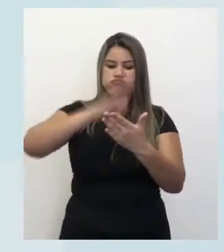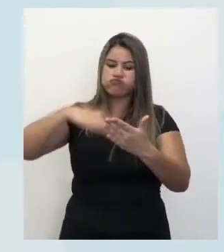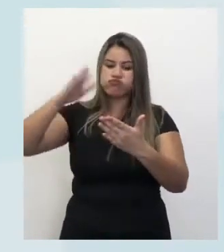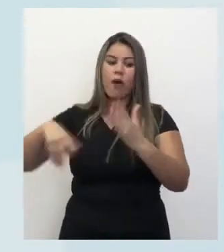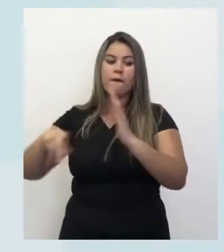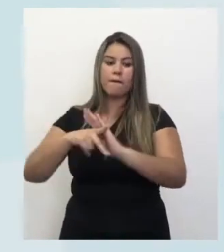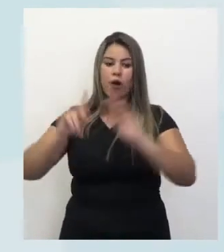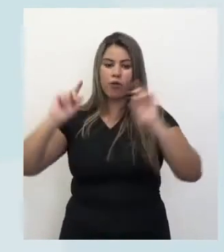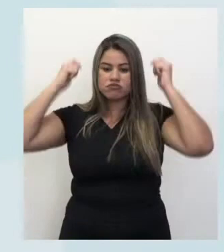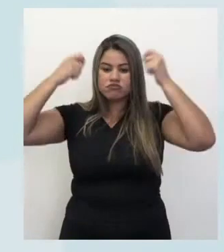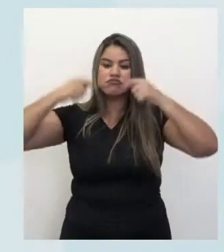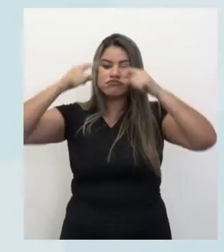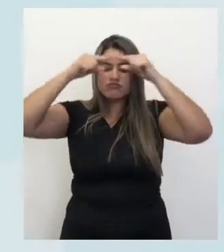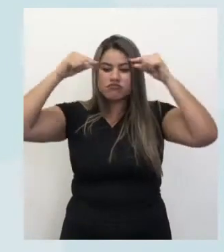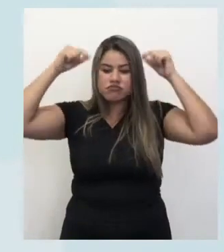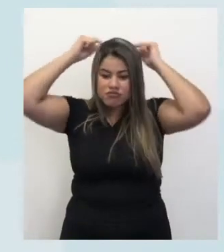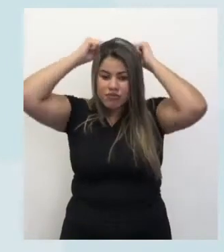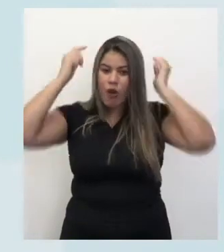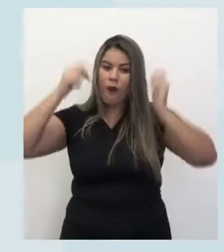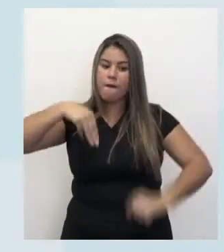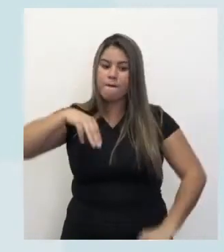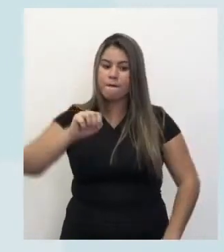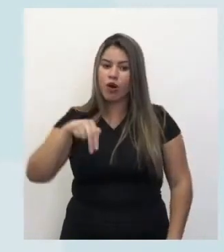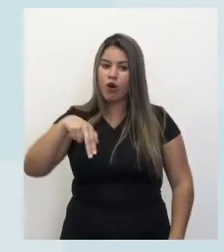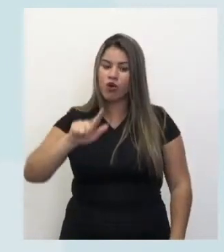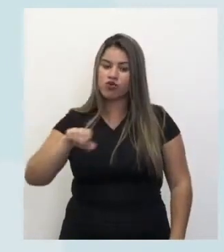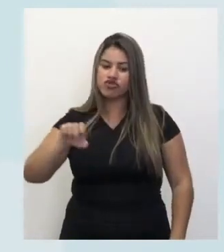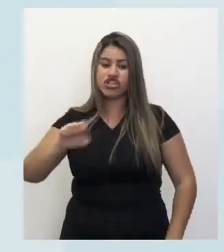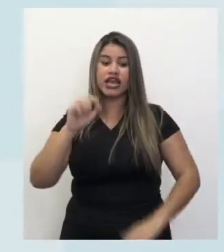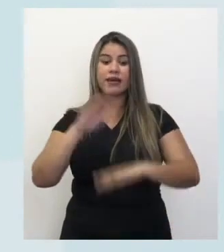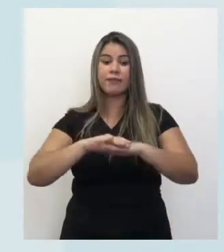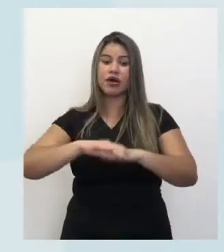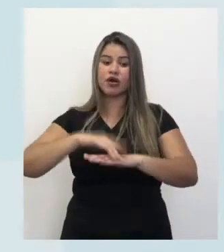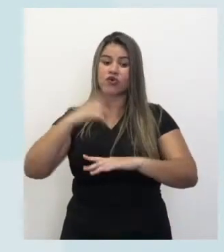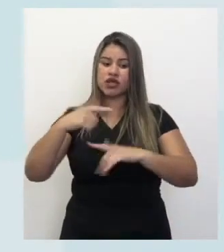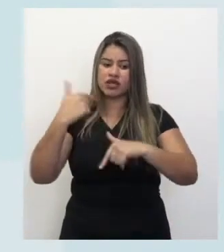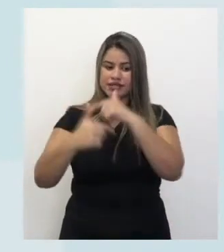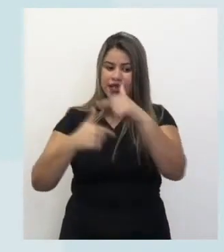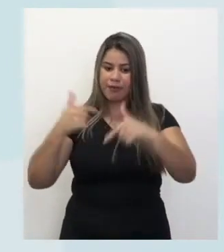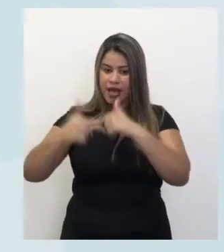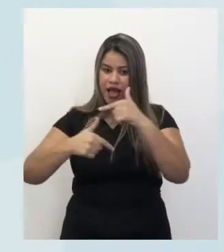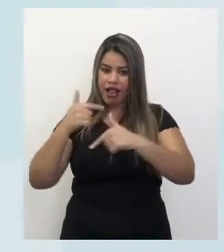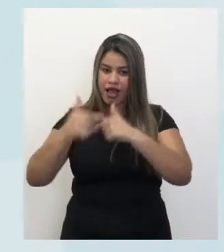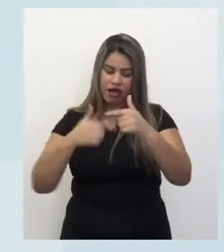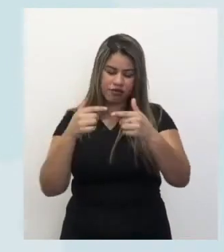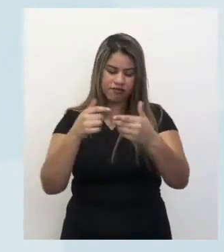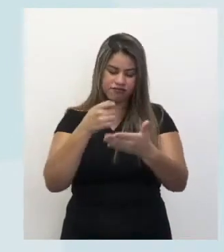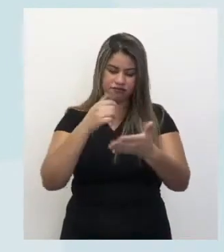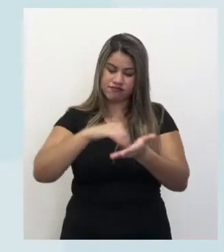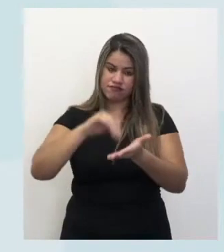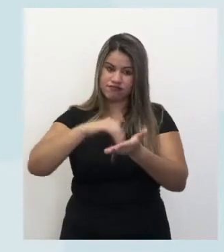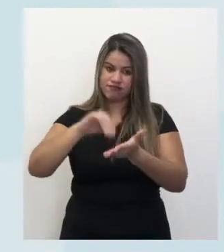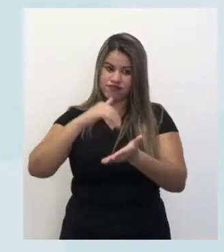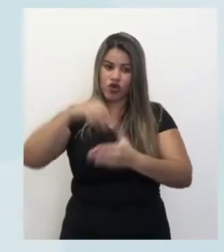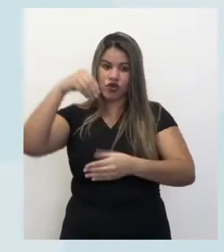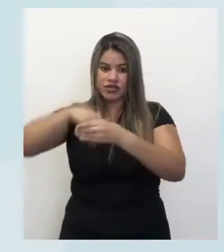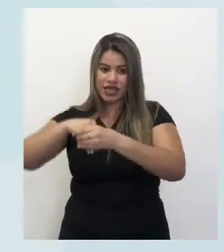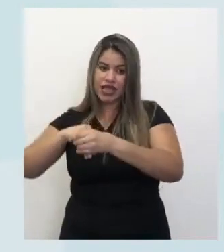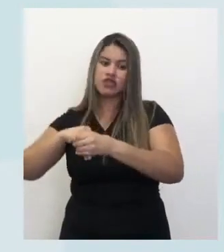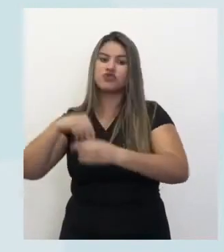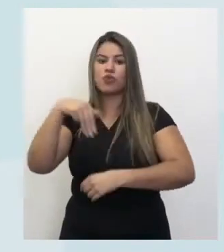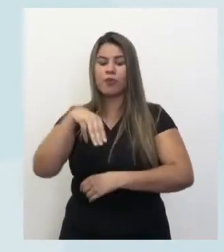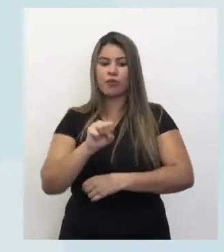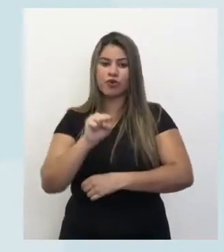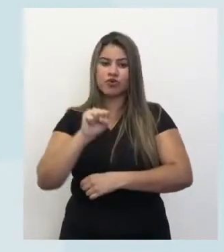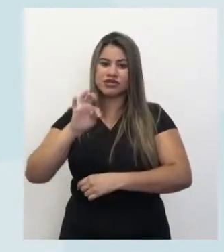mostra justamente monges produzindo, monges trabalhando num escritório medieval, que ficavam dentro dos